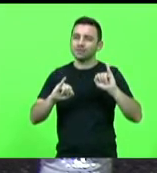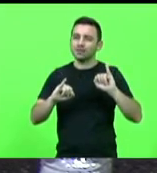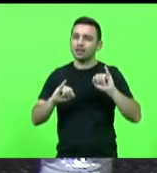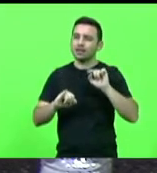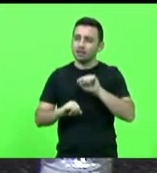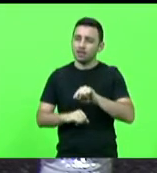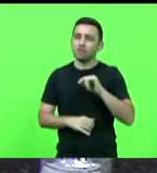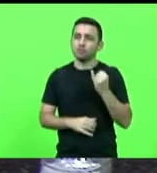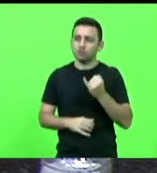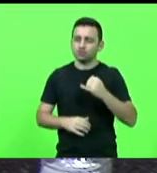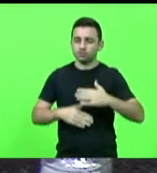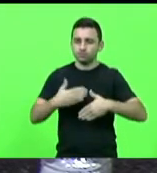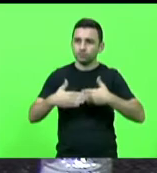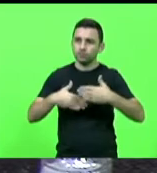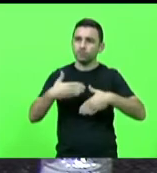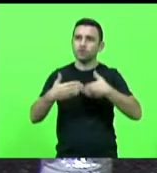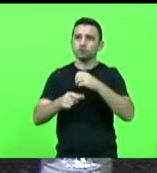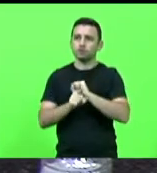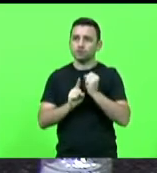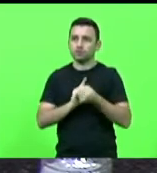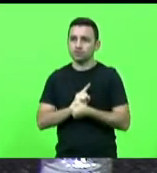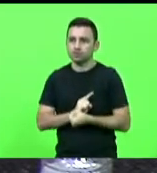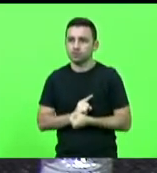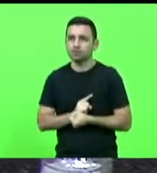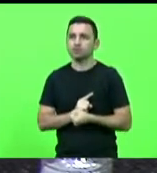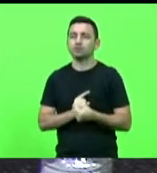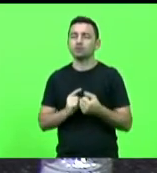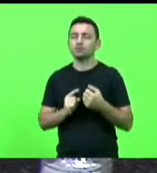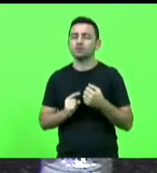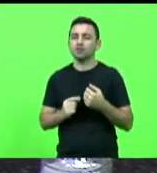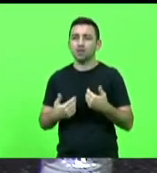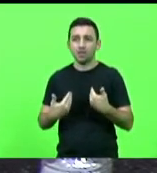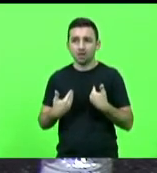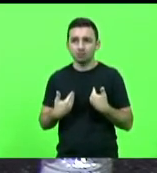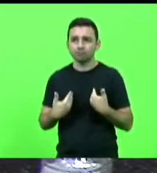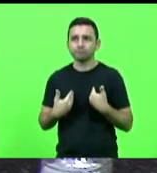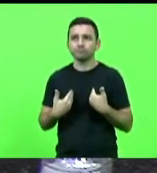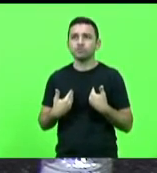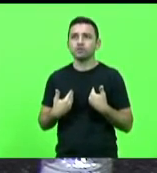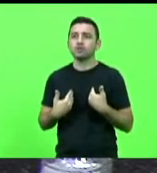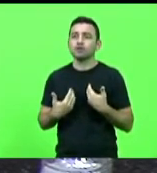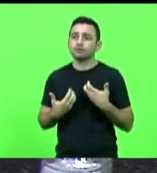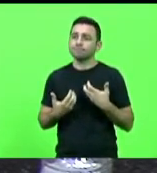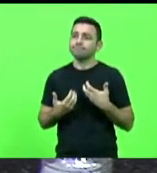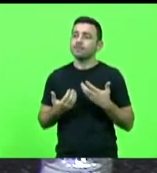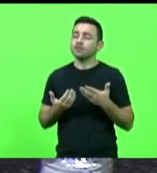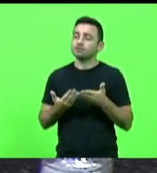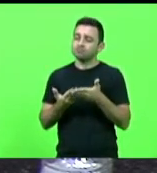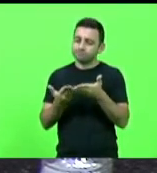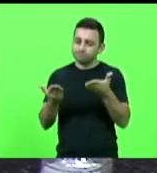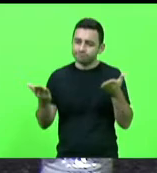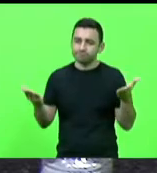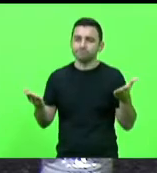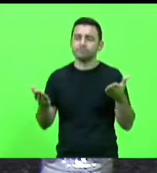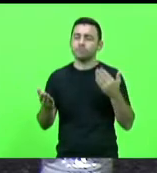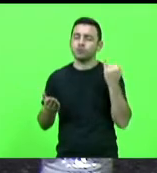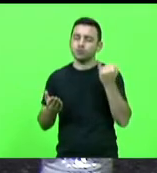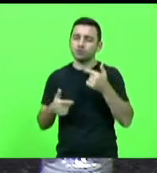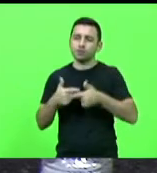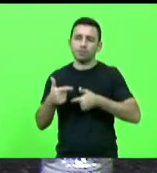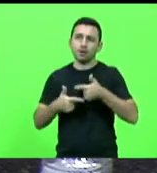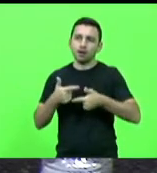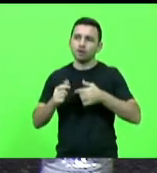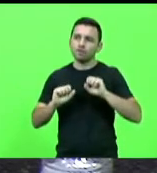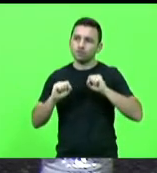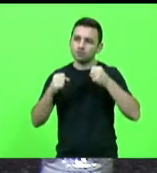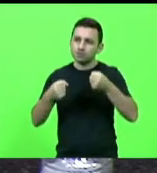crescimento da sociedade. E é nesse sentido que o seu trabalho é fundamental para o fortalecimento da